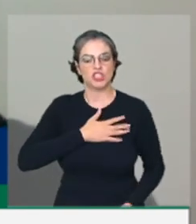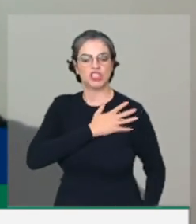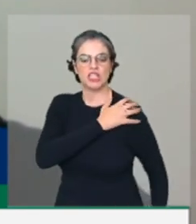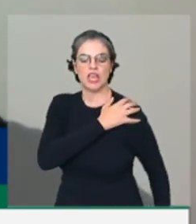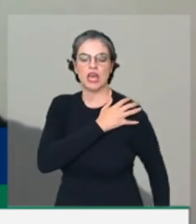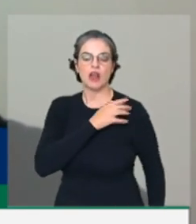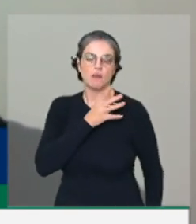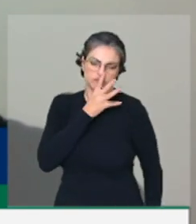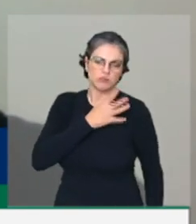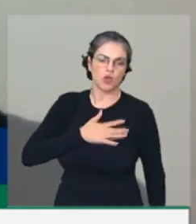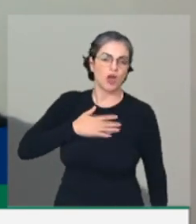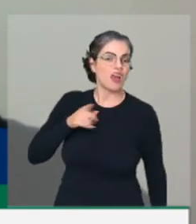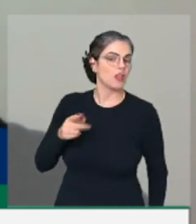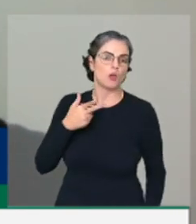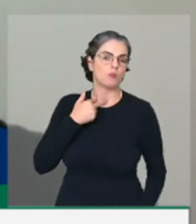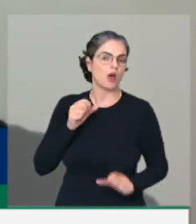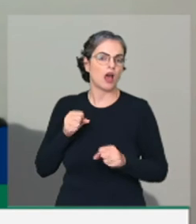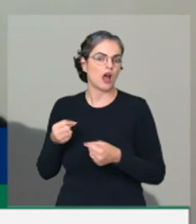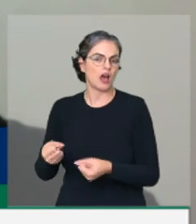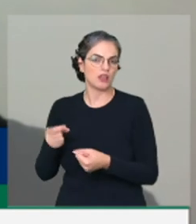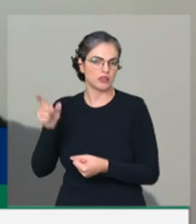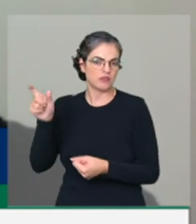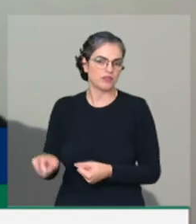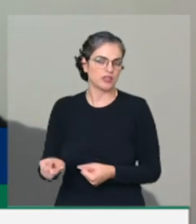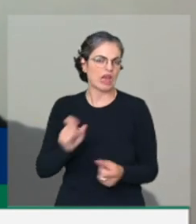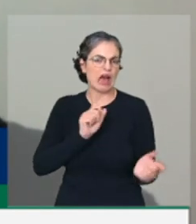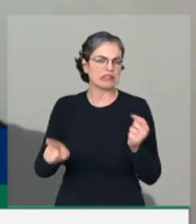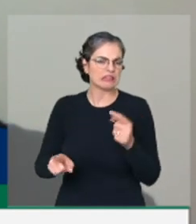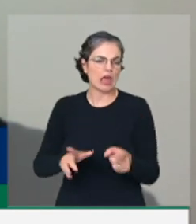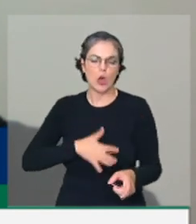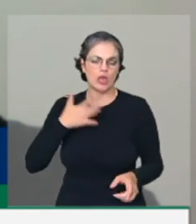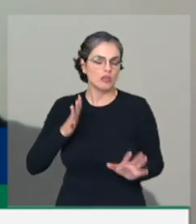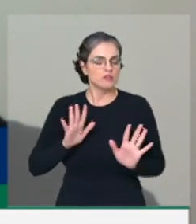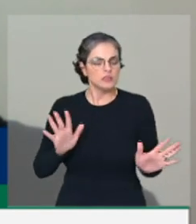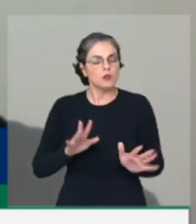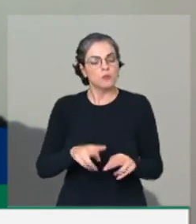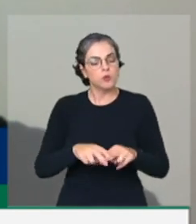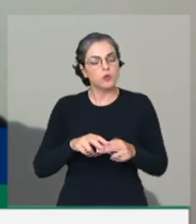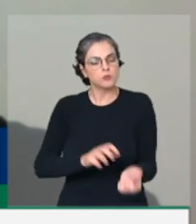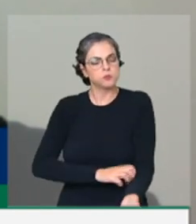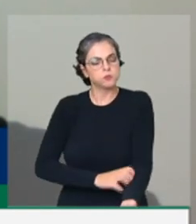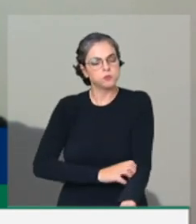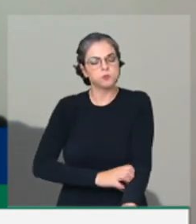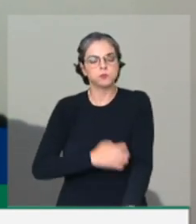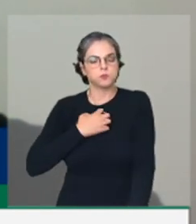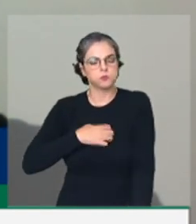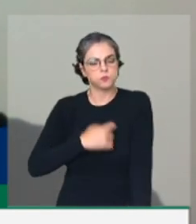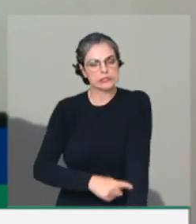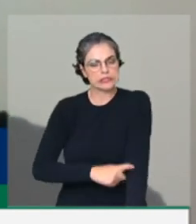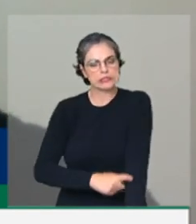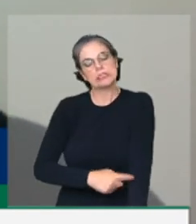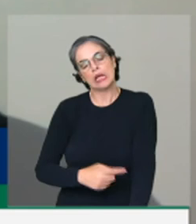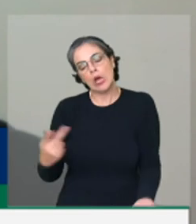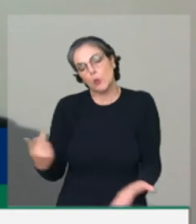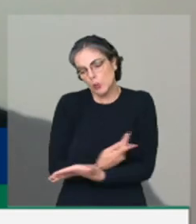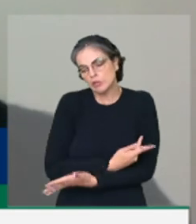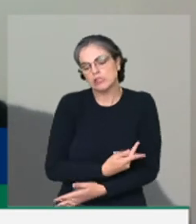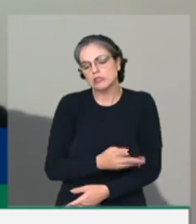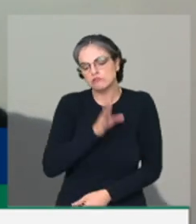está impossibilitado de defesa e fora atacado, aquilo ali me deixou realmente muito emocionado e naquele momento eu